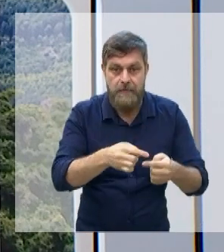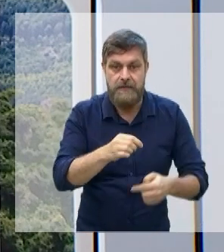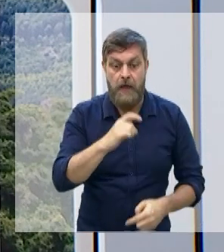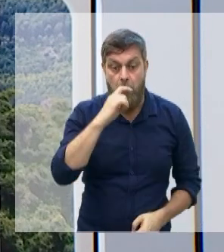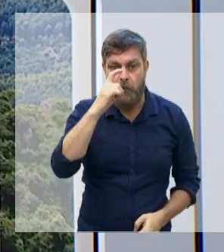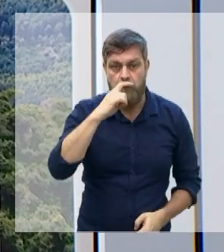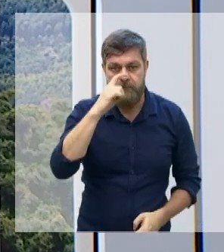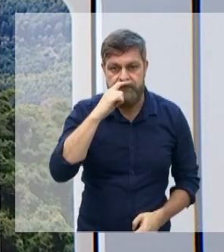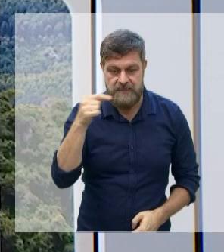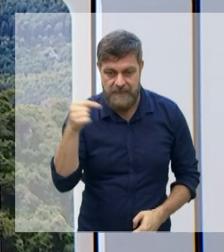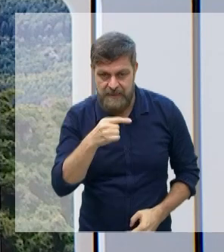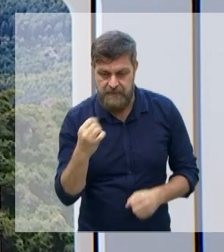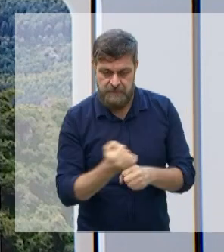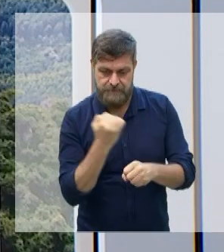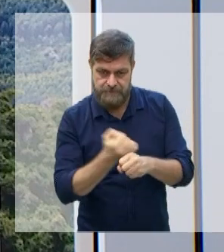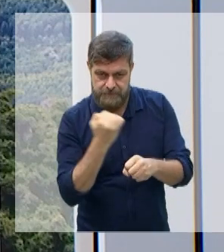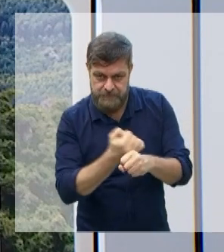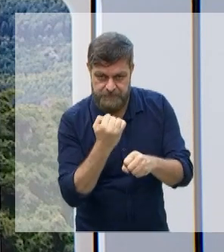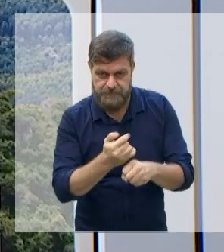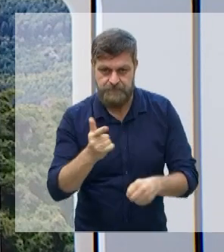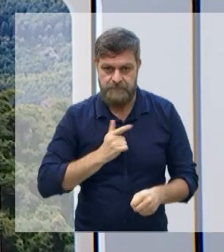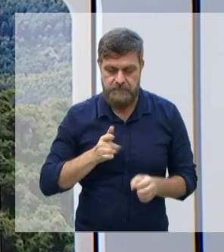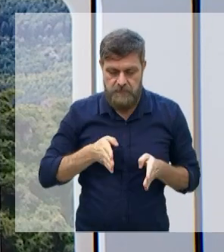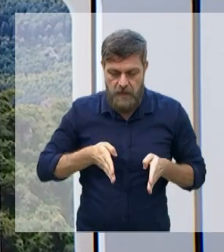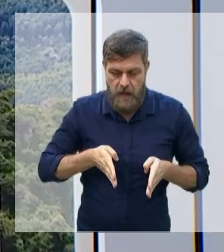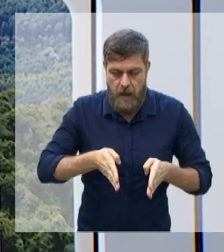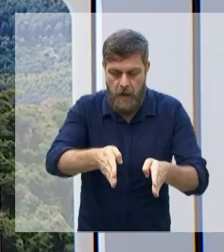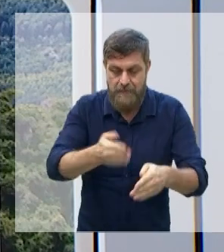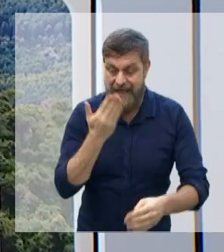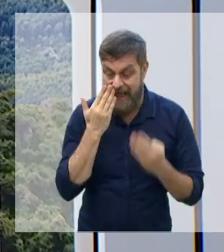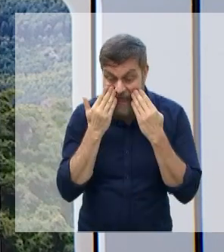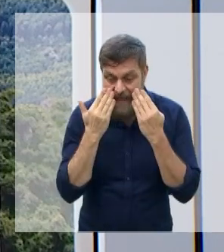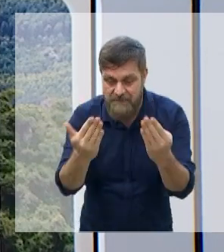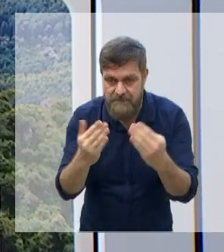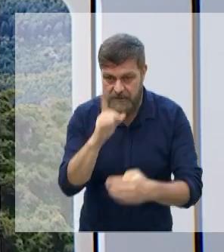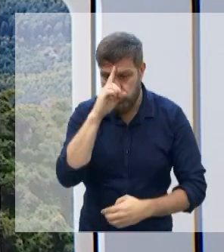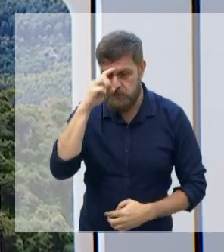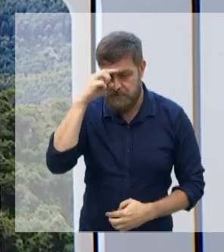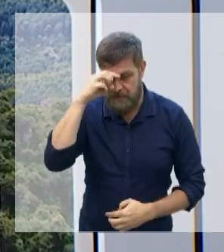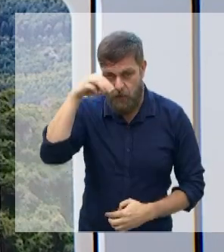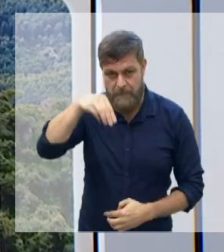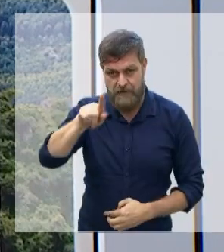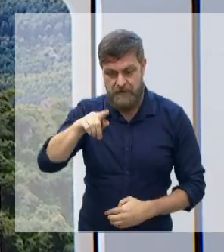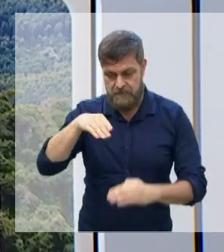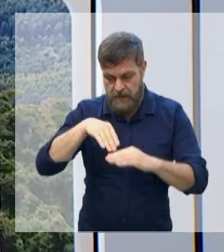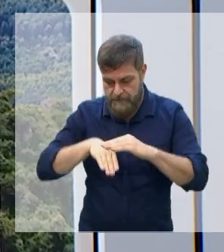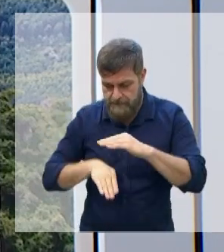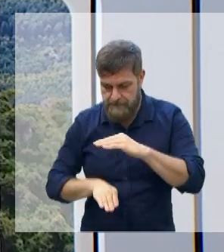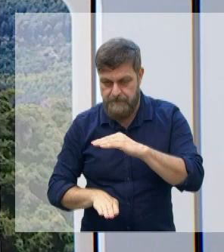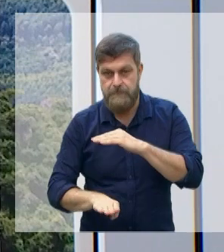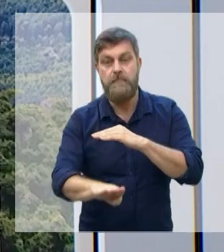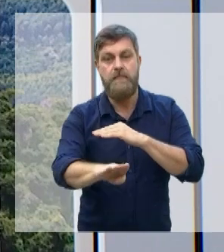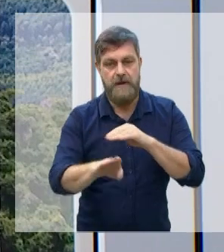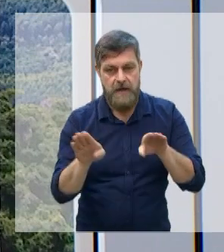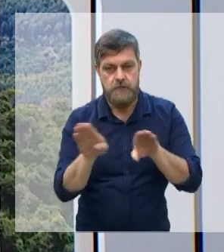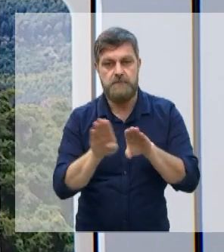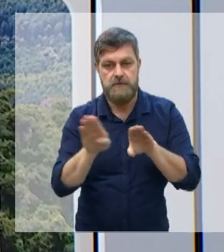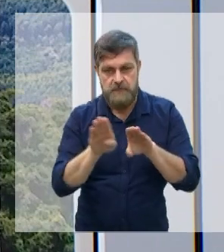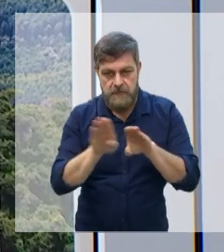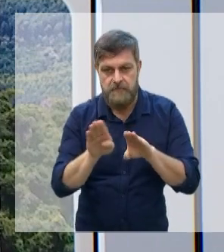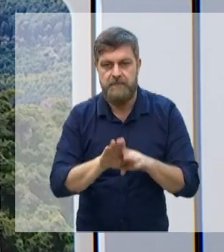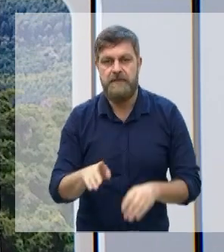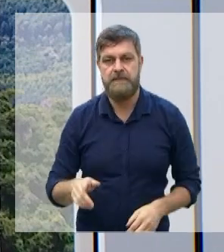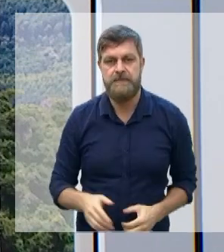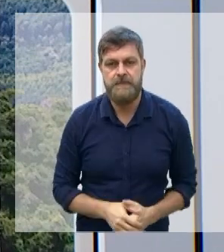fazer uma obra que a faria lima que passa em frente à mário gatti ela vai passar por baixo da avenida amoreiras por um laço